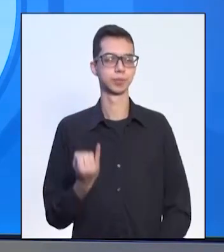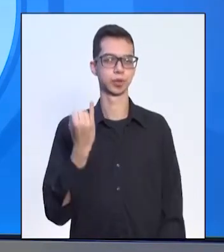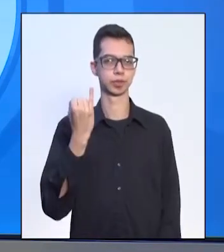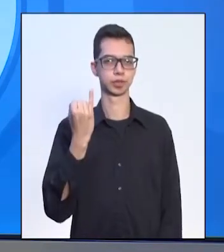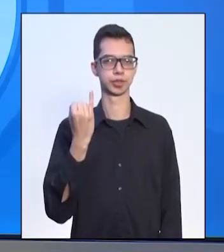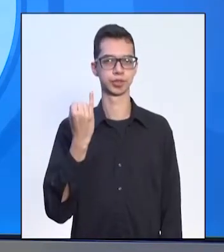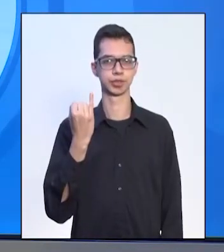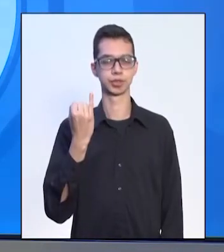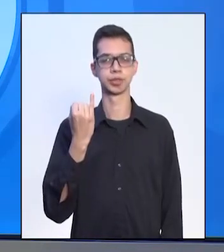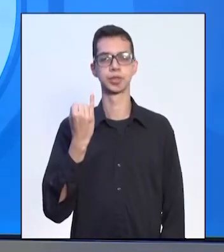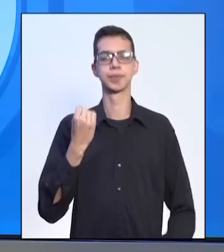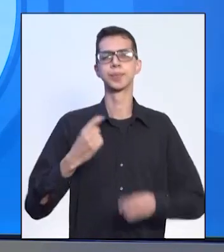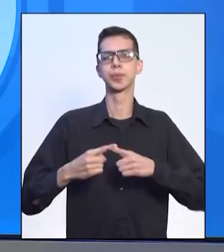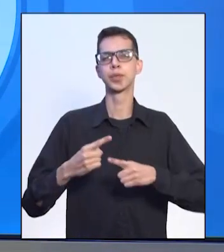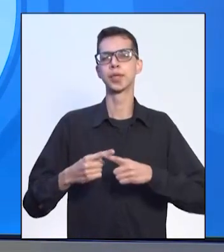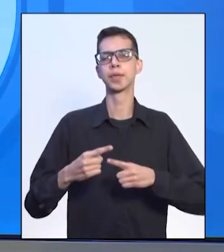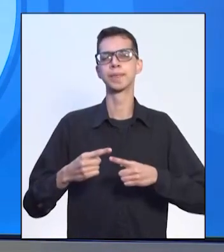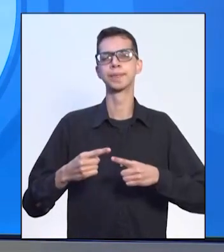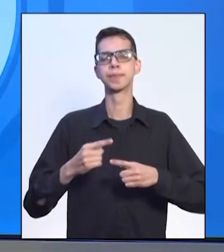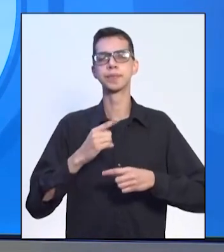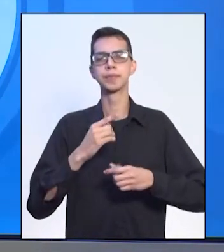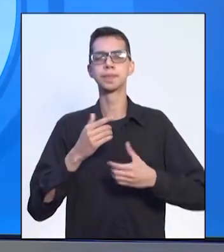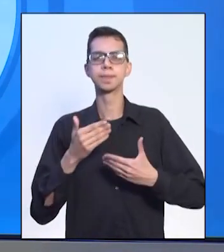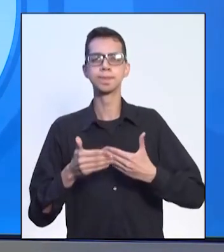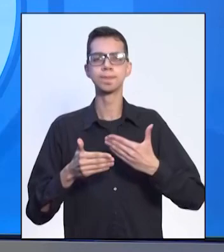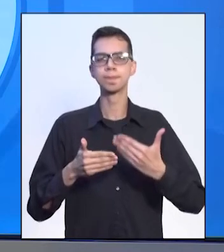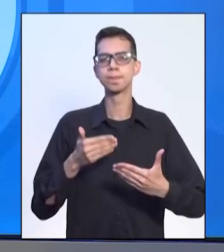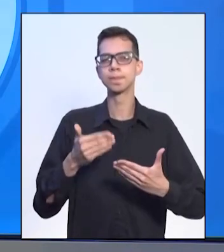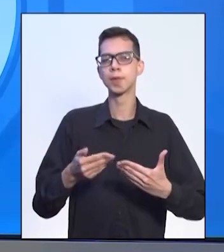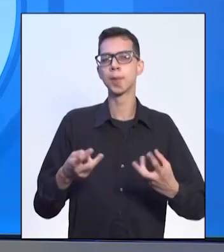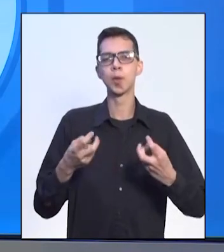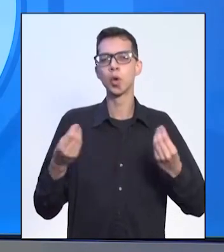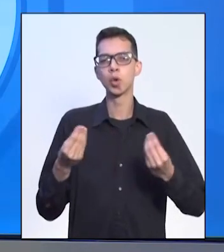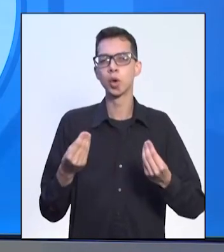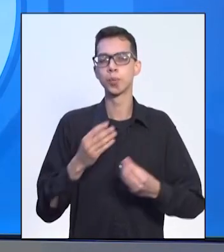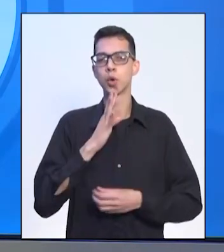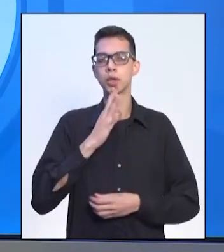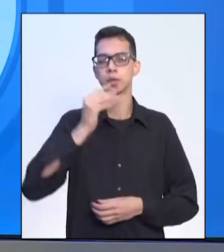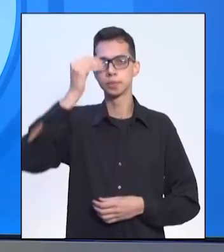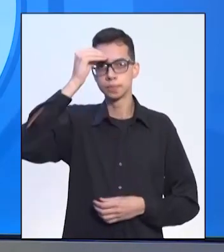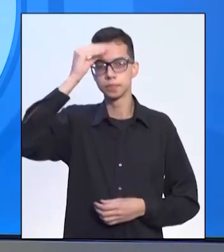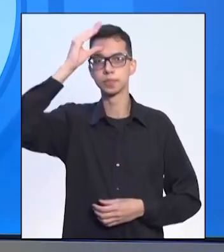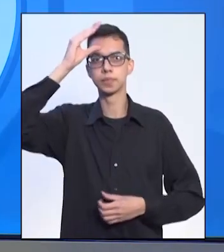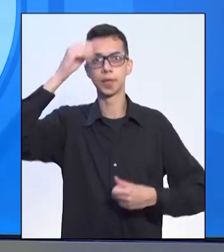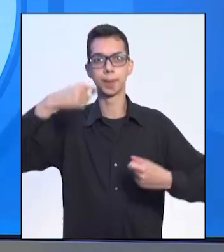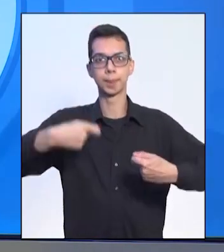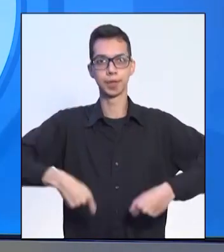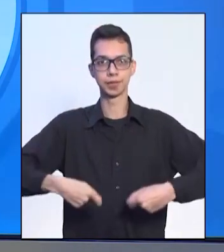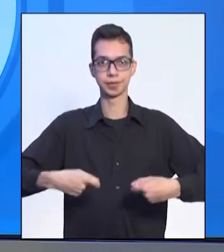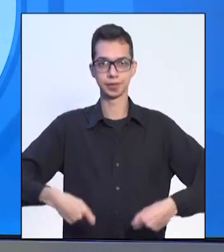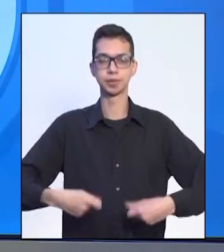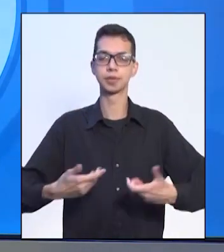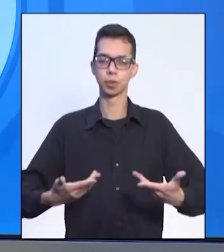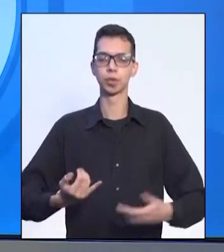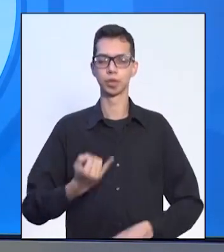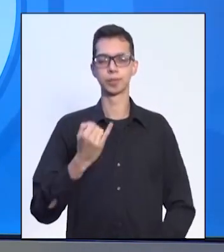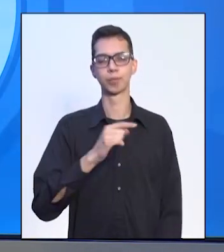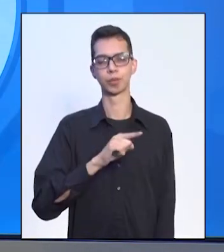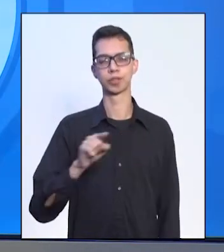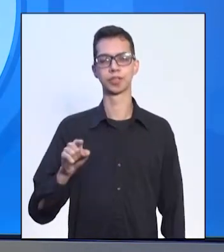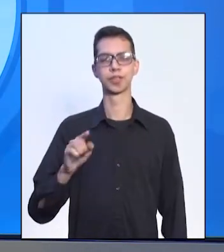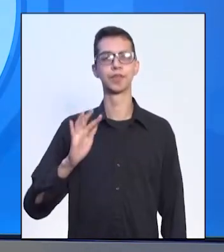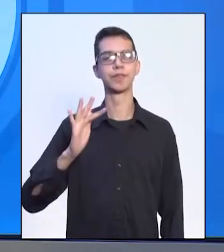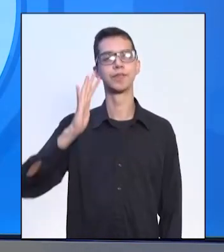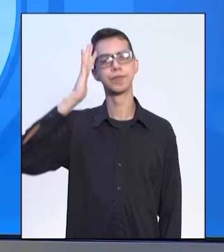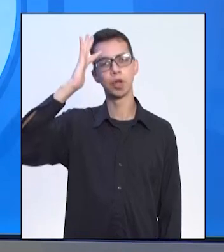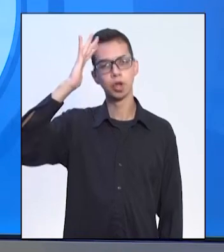gente precisa se aprofundar. Então é muito interessante você, professor de filosofia que acompanha a nossa aula, dentro das suas possibilidades, você,